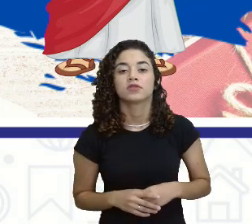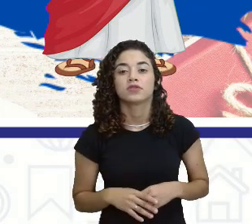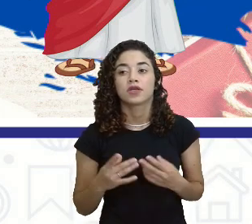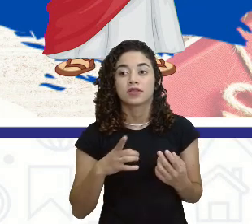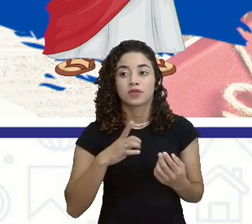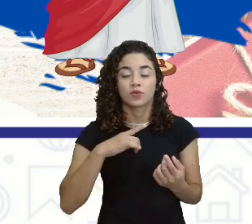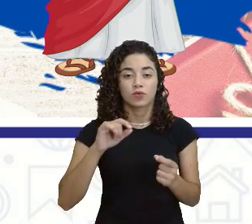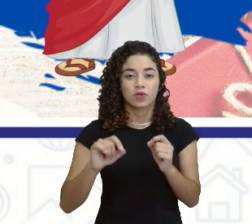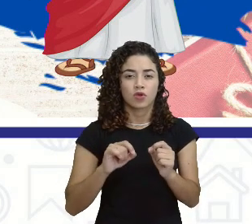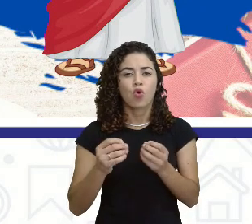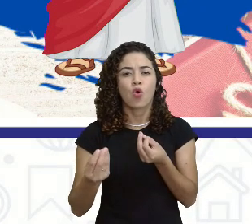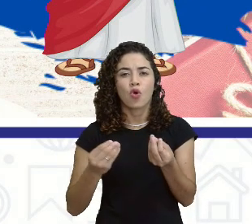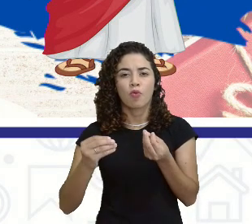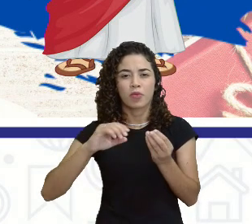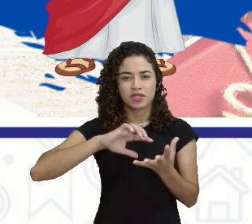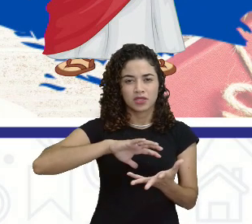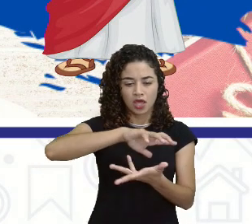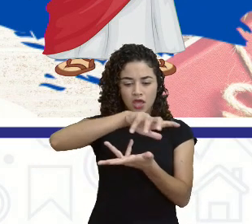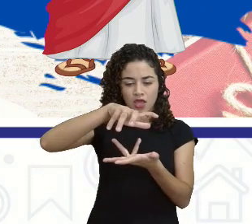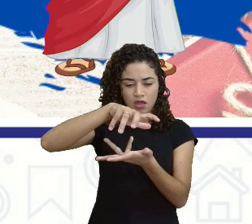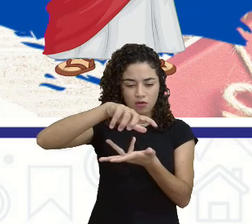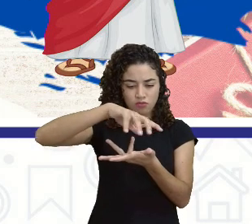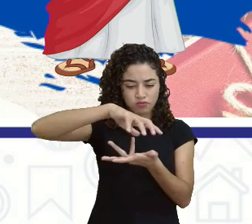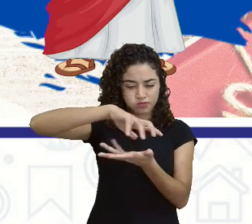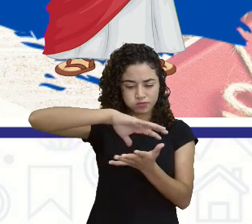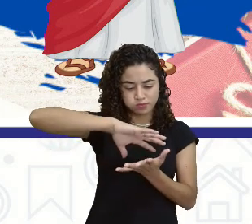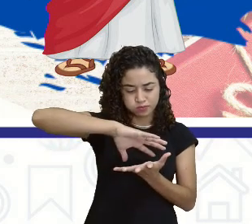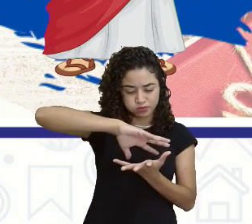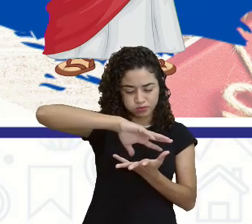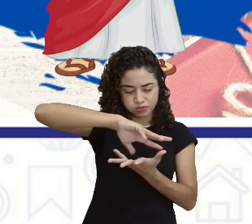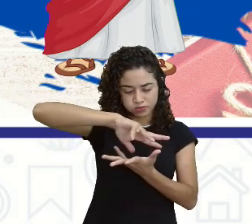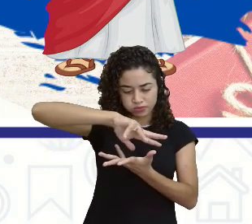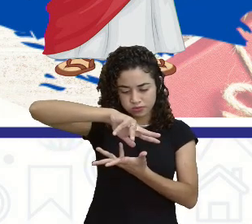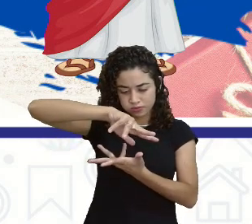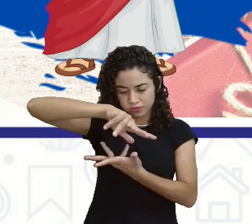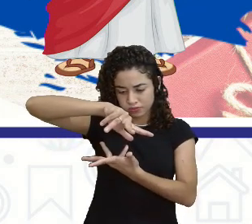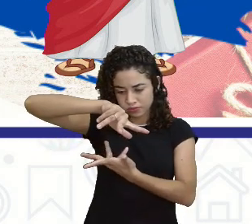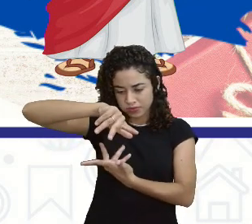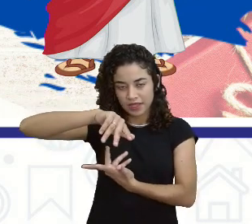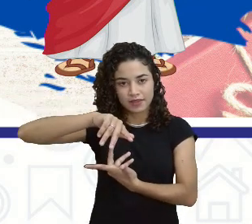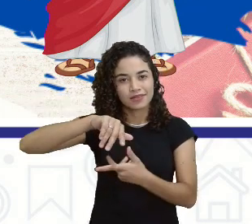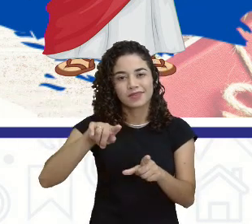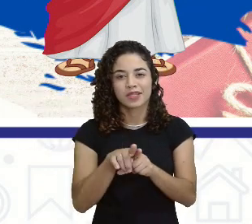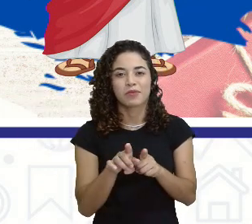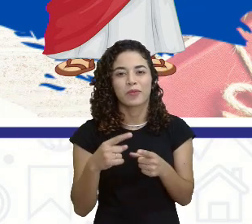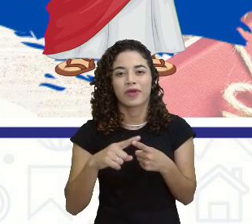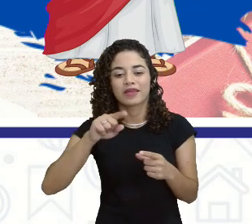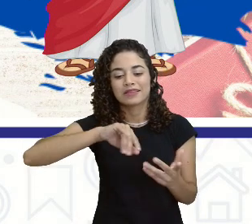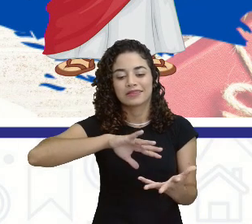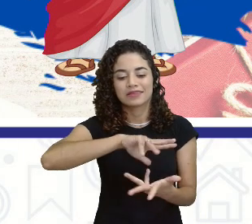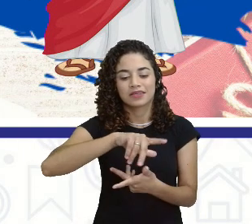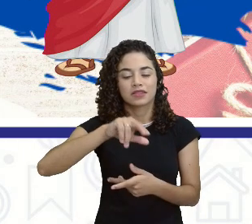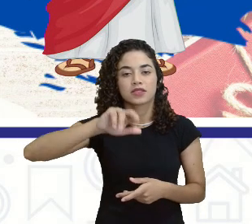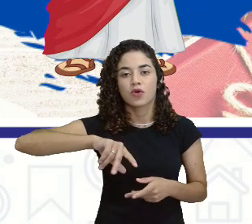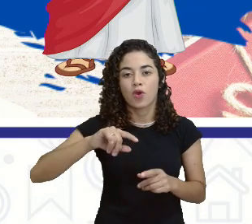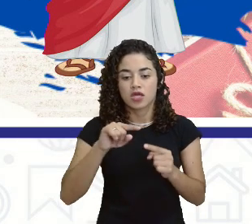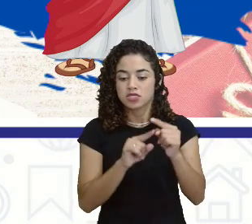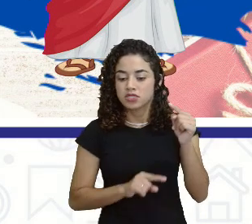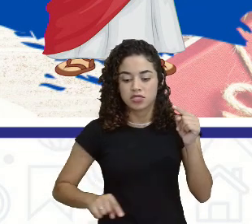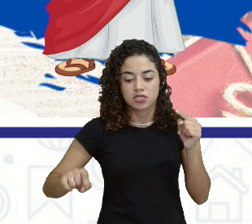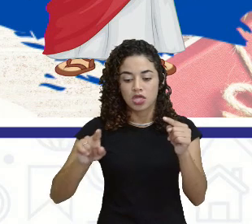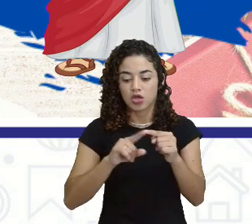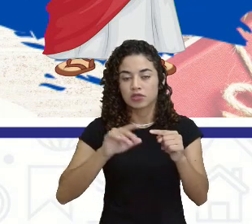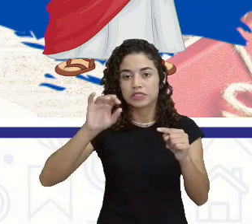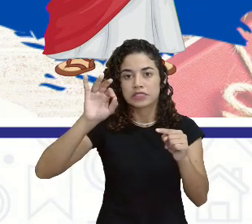movimento de translação da Terra, né? E pela órbita da Terra não ser um círculo, né? Perfeito, ela ser ali um elipse, né? Um formato de um elipse.